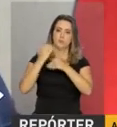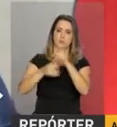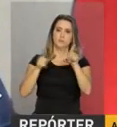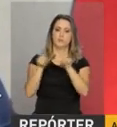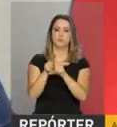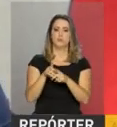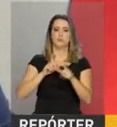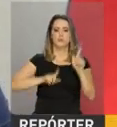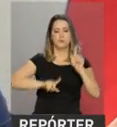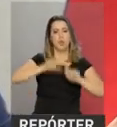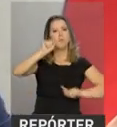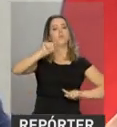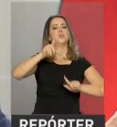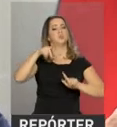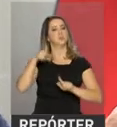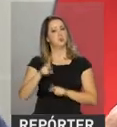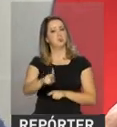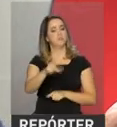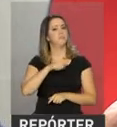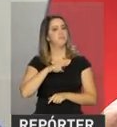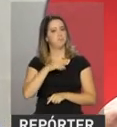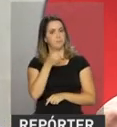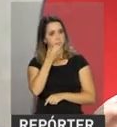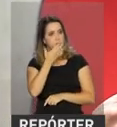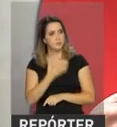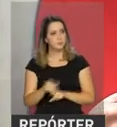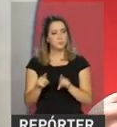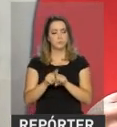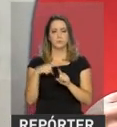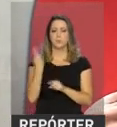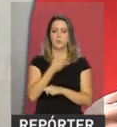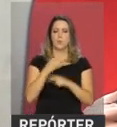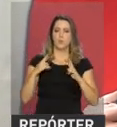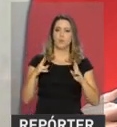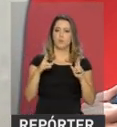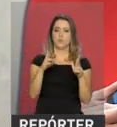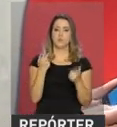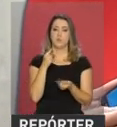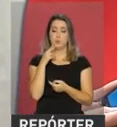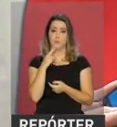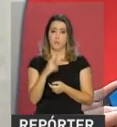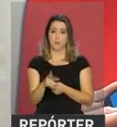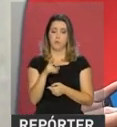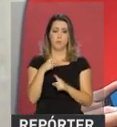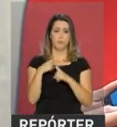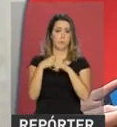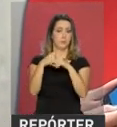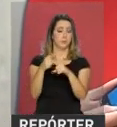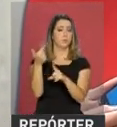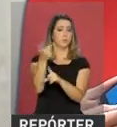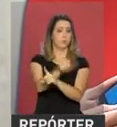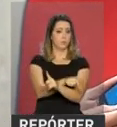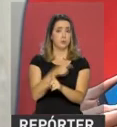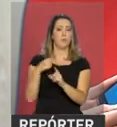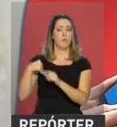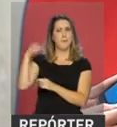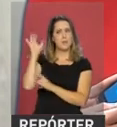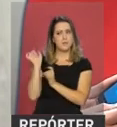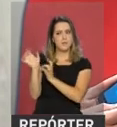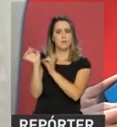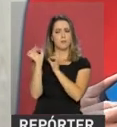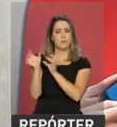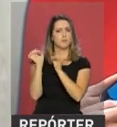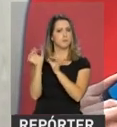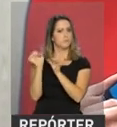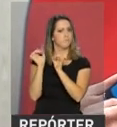superávits consideráveis então nós esperamos um resultado positivo novamente com aumento de exportações e